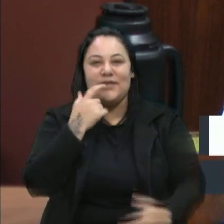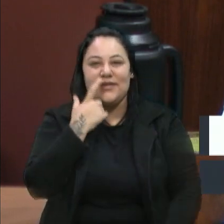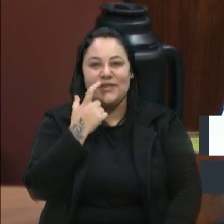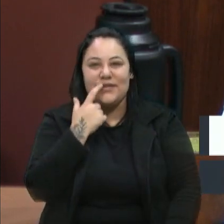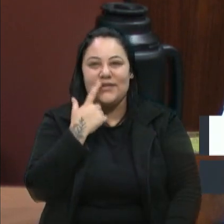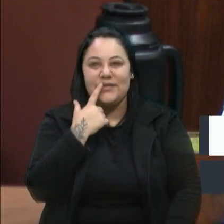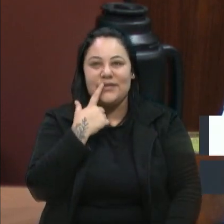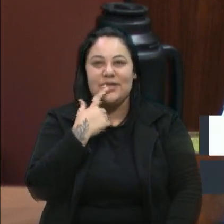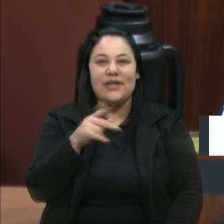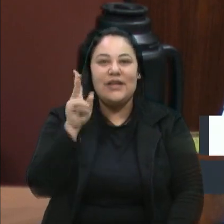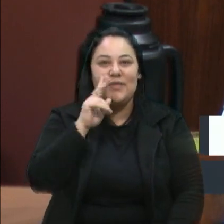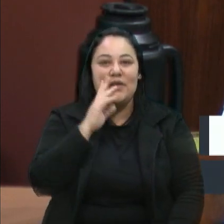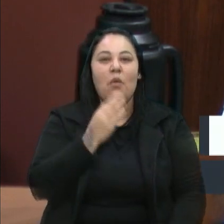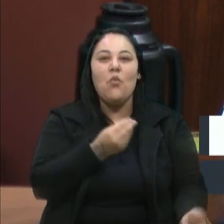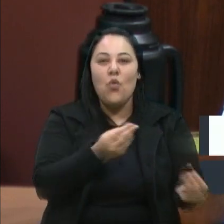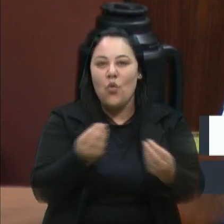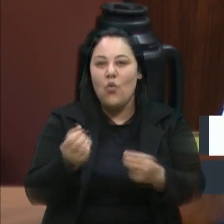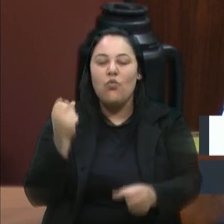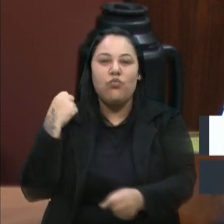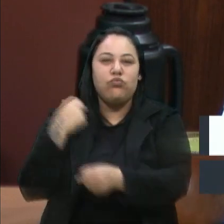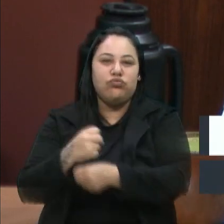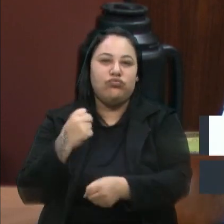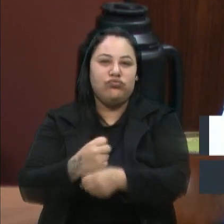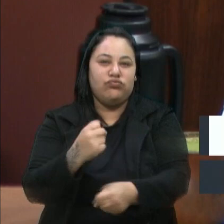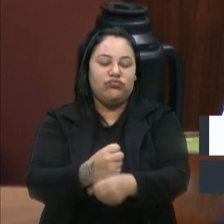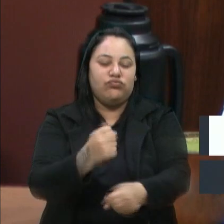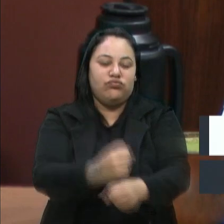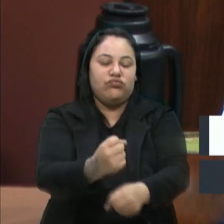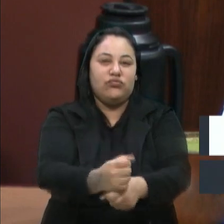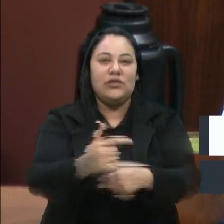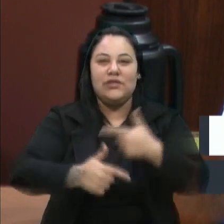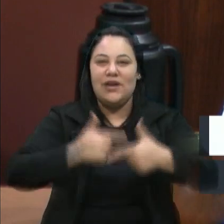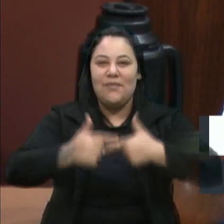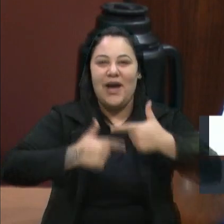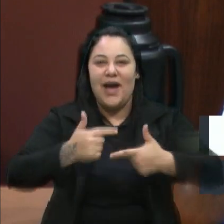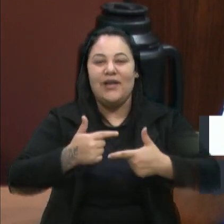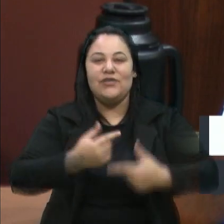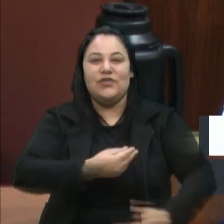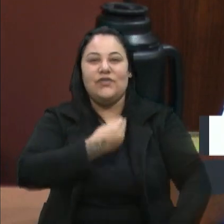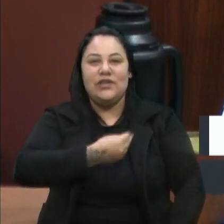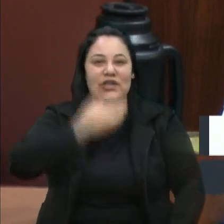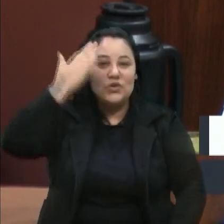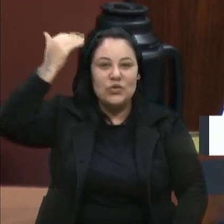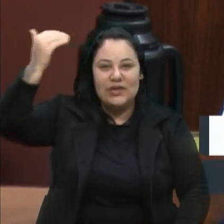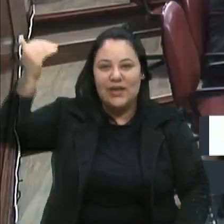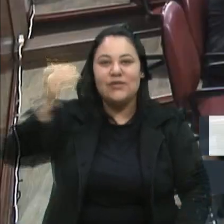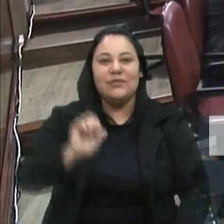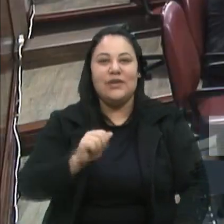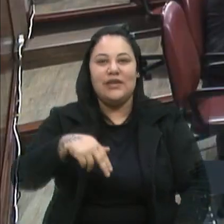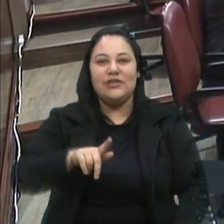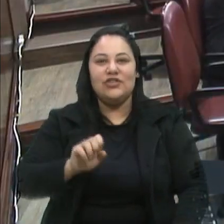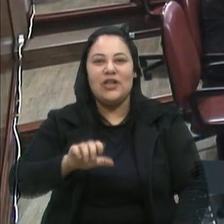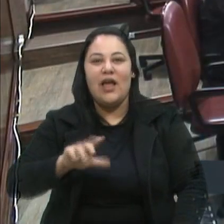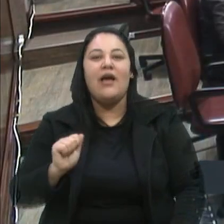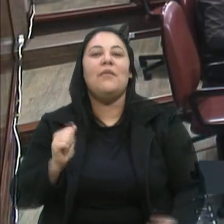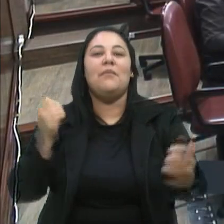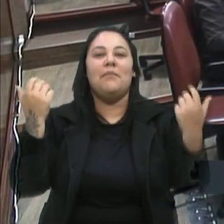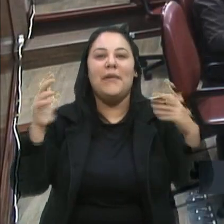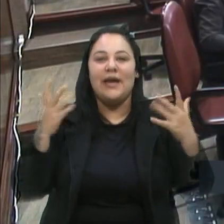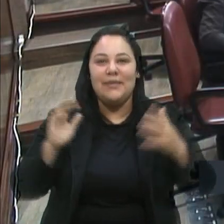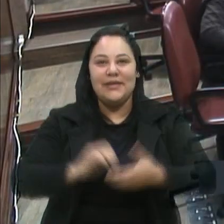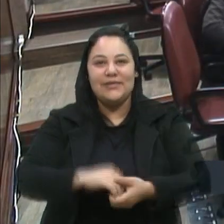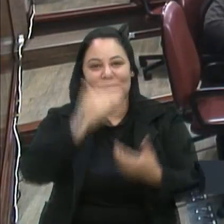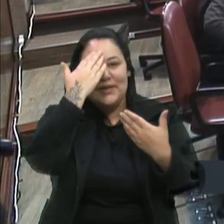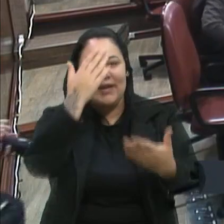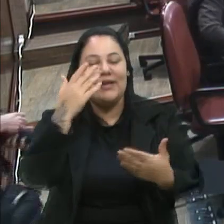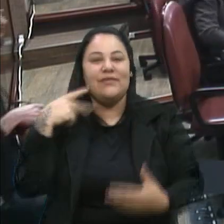Muitos anos de trabalho, de arte, de vida e de sucesso para a Ângela Martins. Parabéns. Obrigada, vereador. Obrigada,